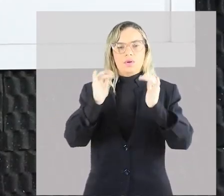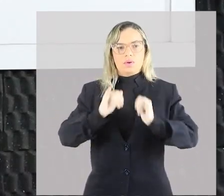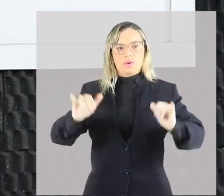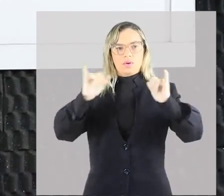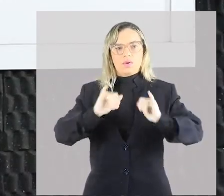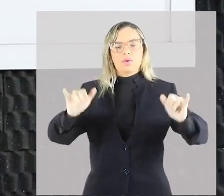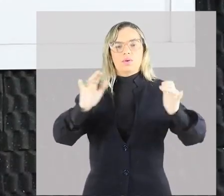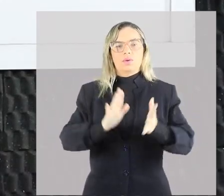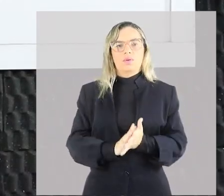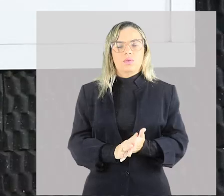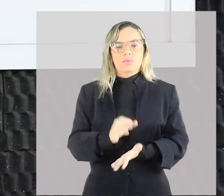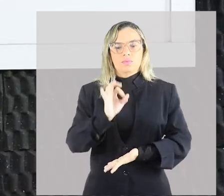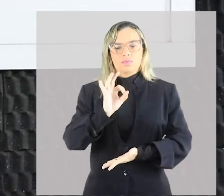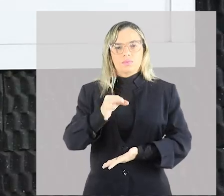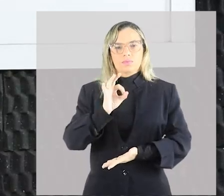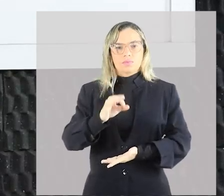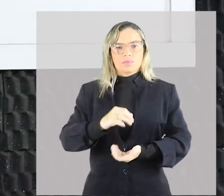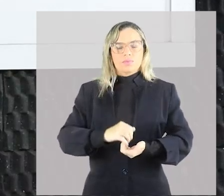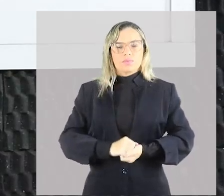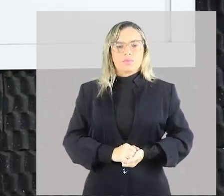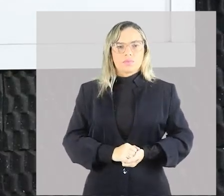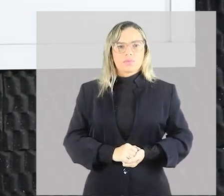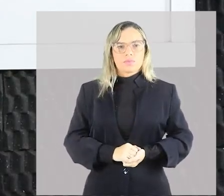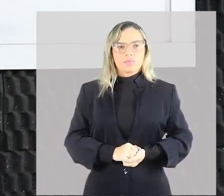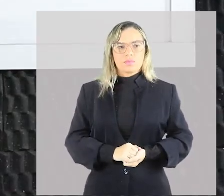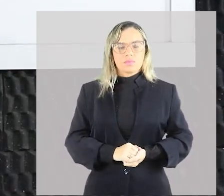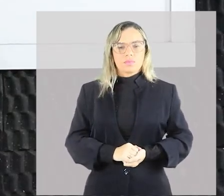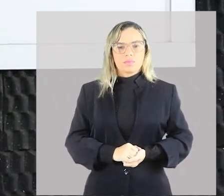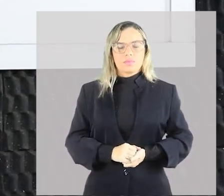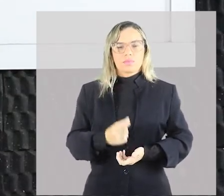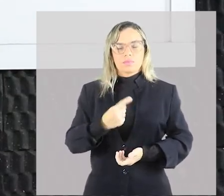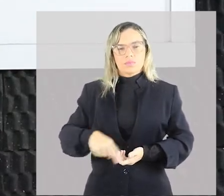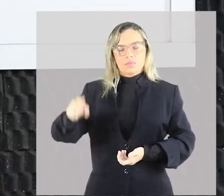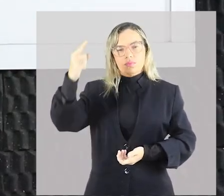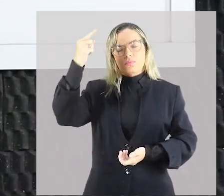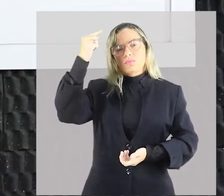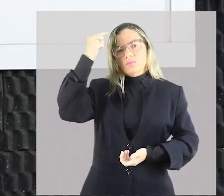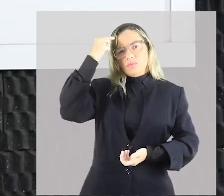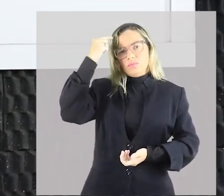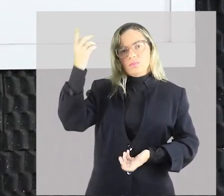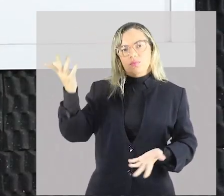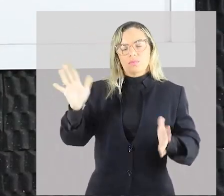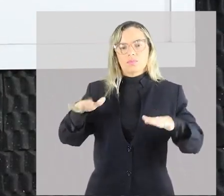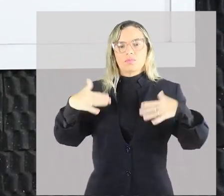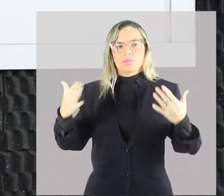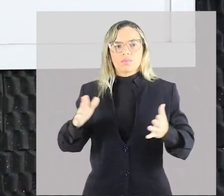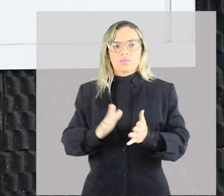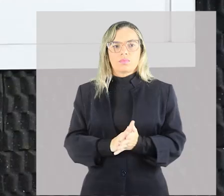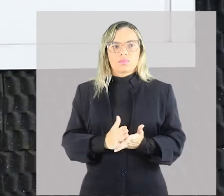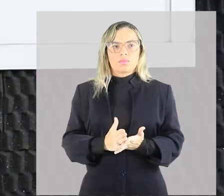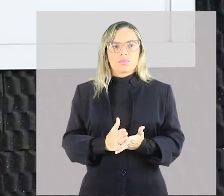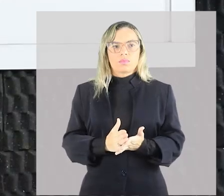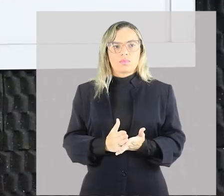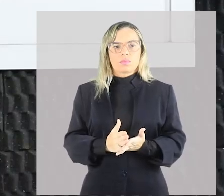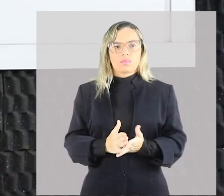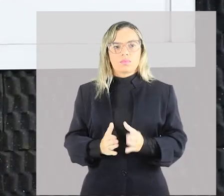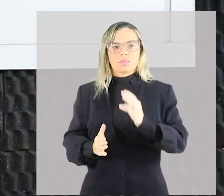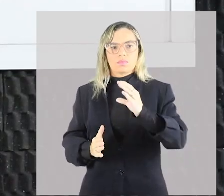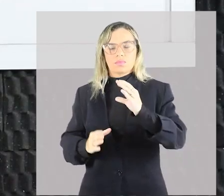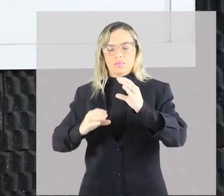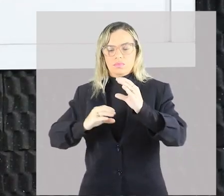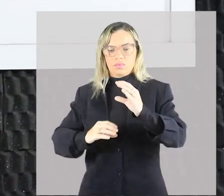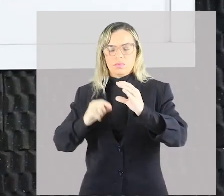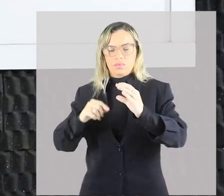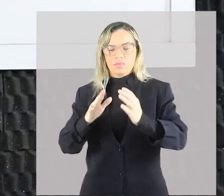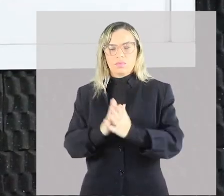forma. Certinho? Então, a ideia de estar contido é essa, é uma relação entre